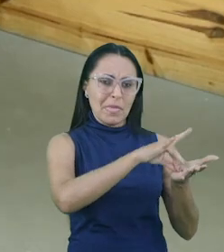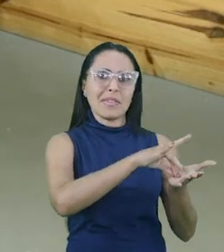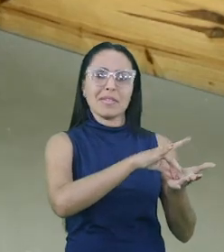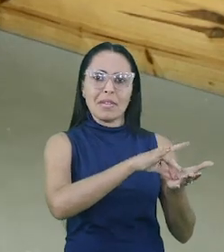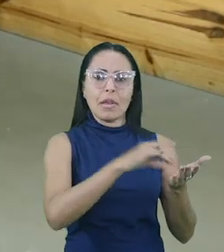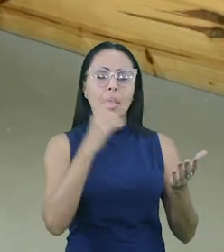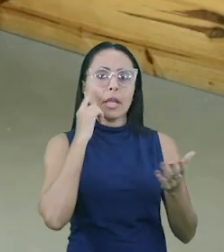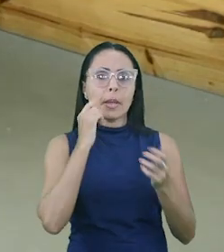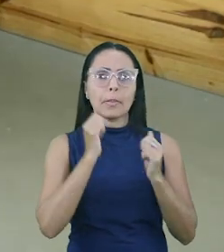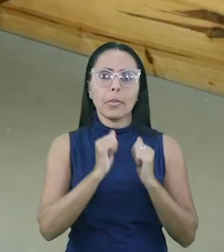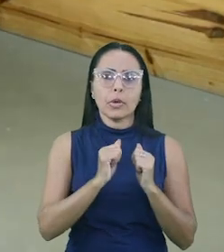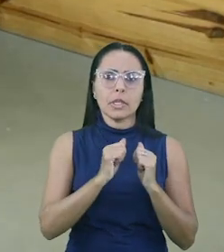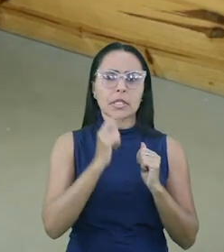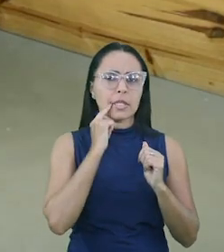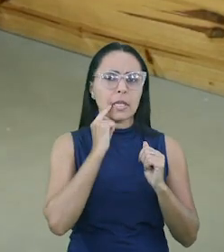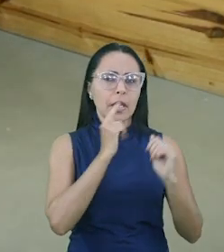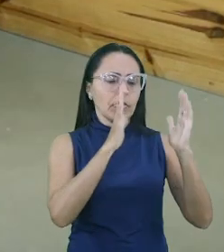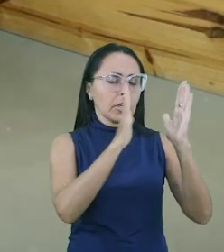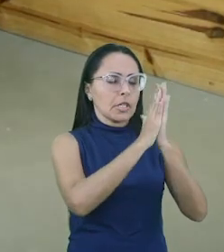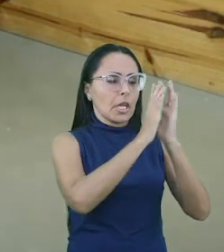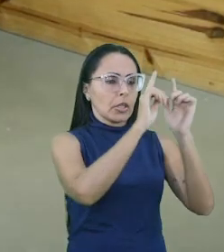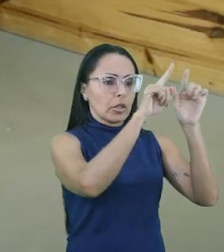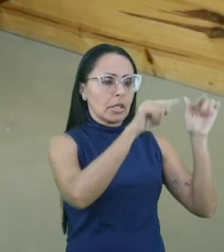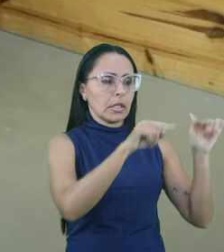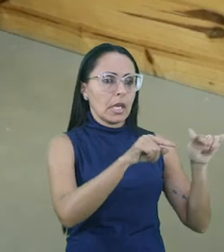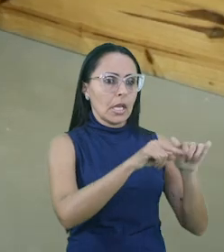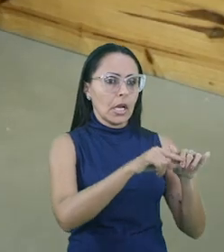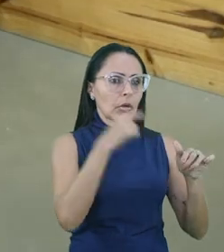ele pode ser fixado na tela tanto com grampo,